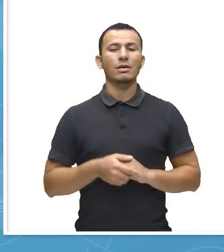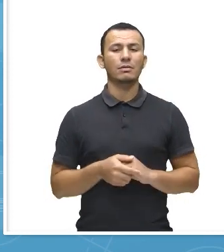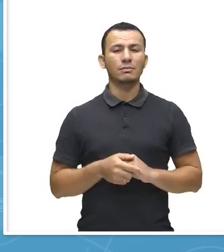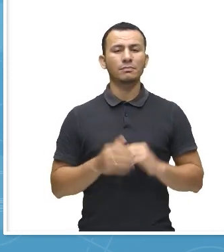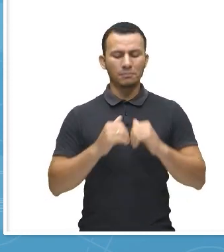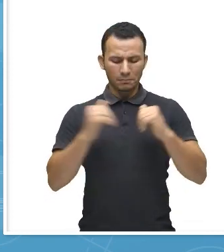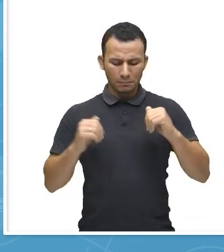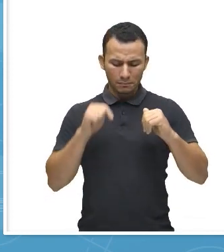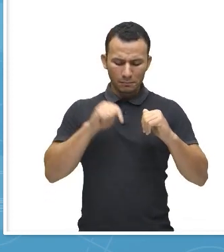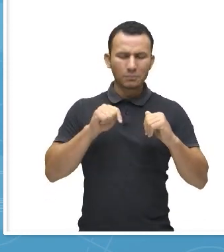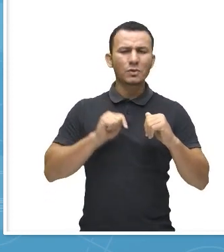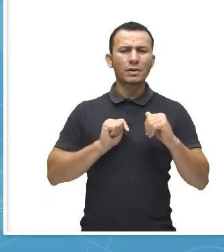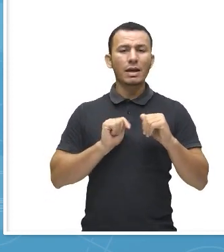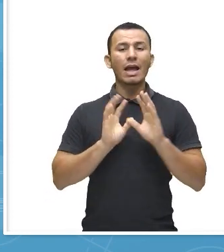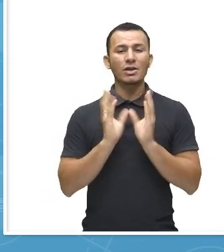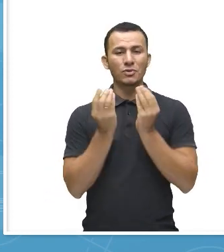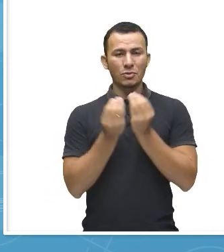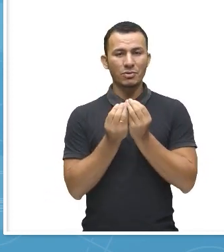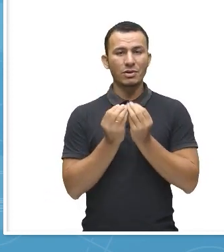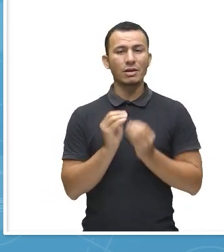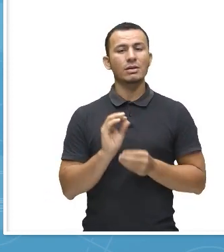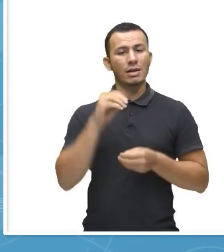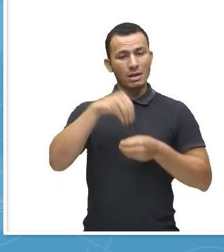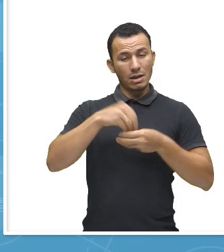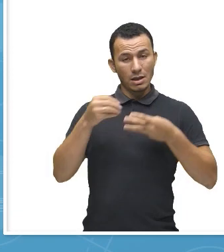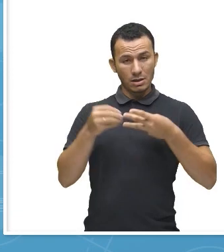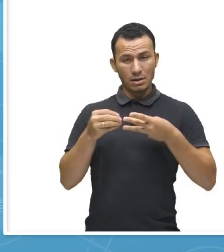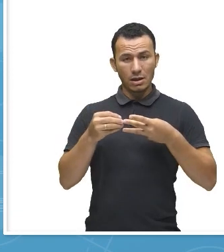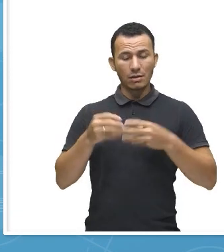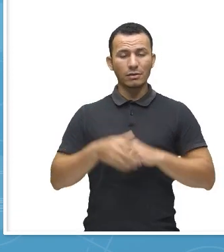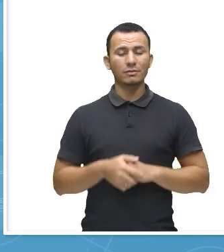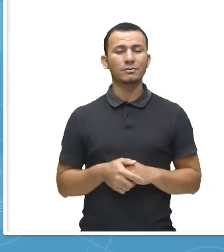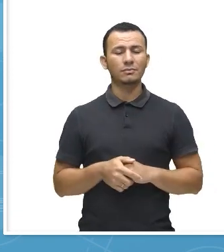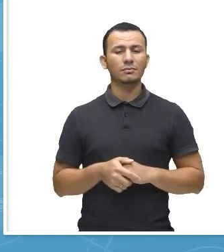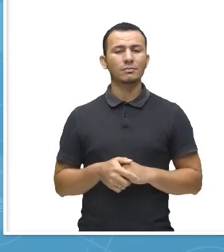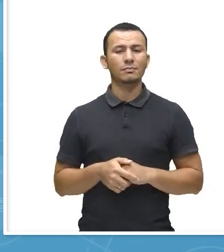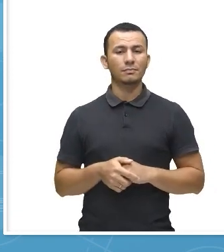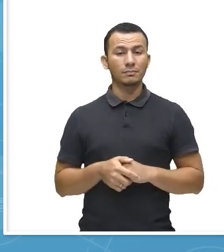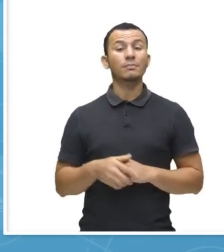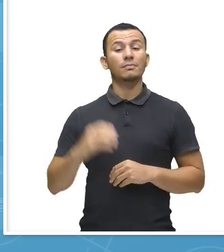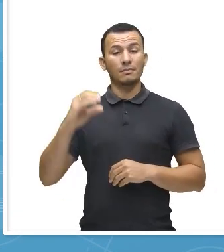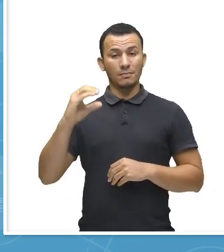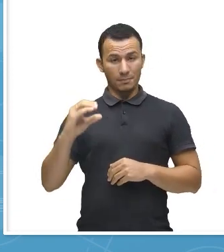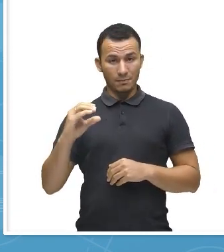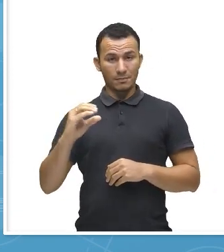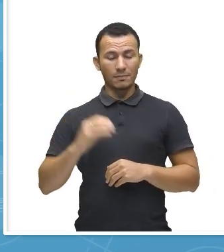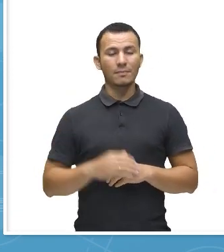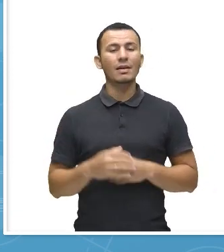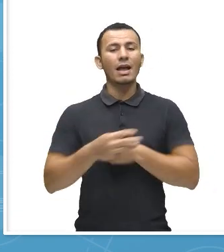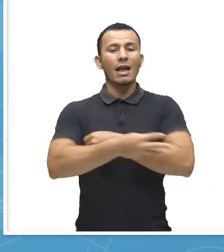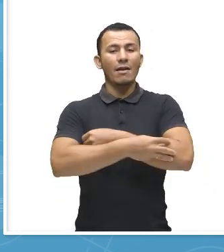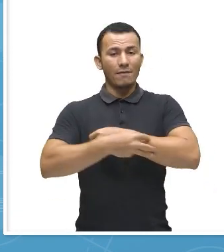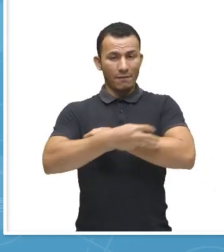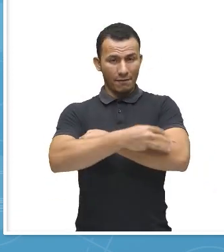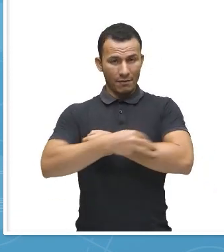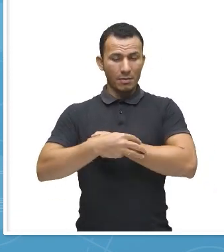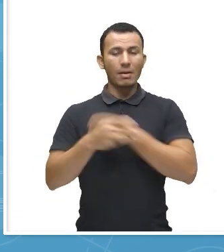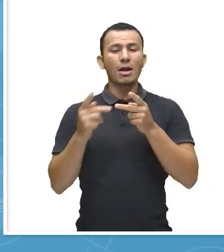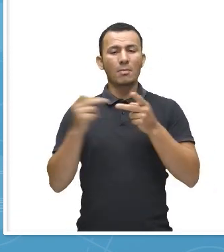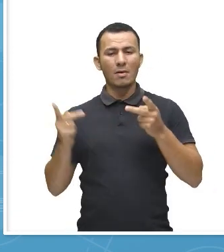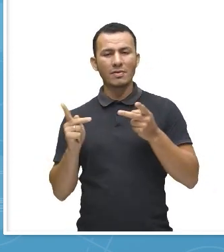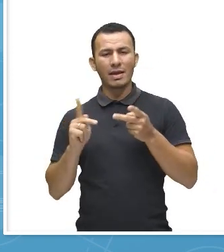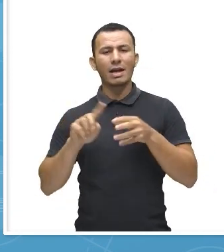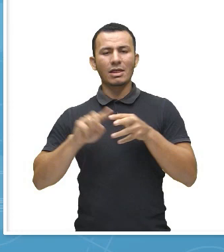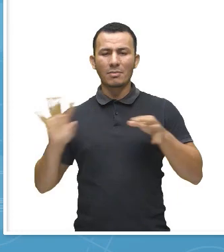preenchida pela substância intercelular. E no fim, lá na letra C, são as fibras proteicas, né, que compõem,